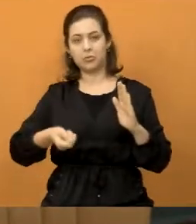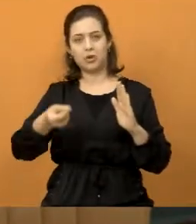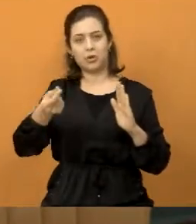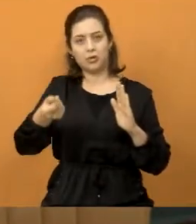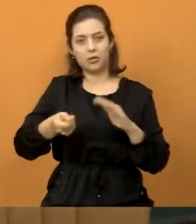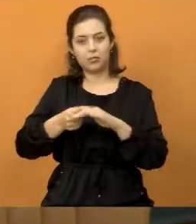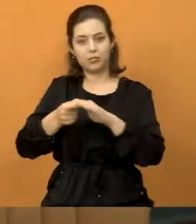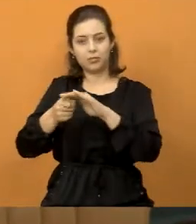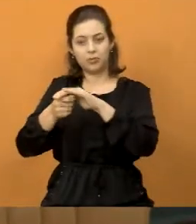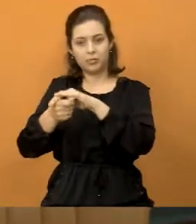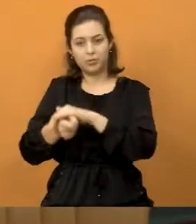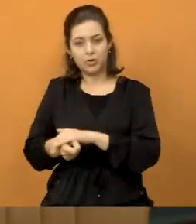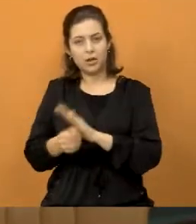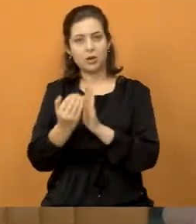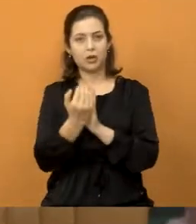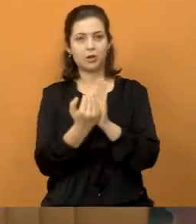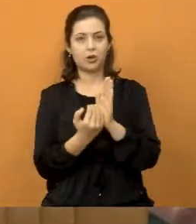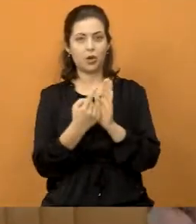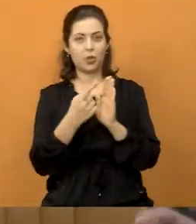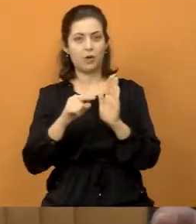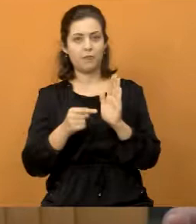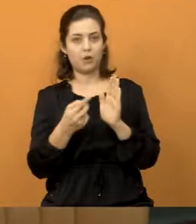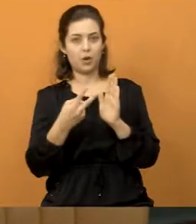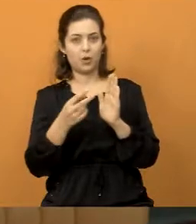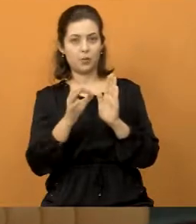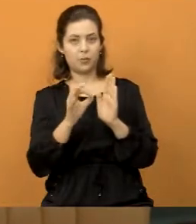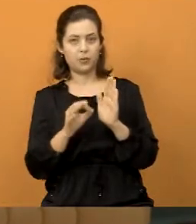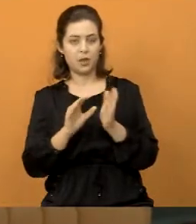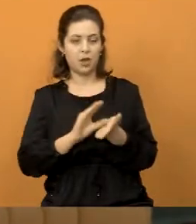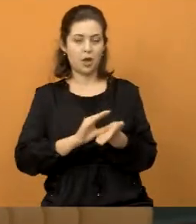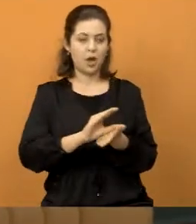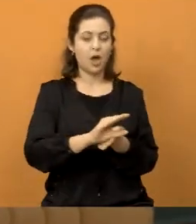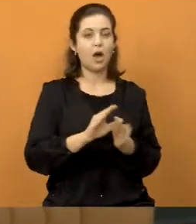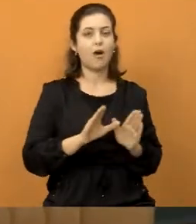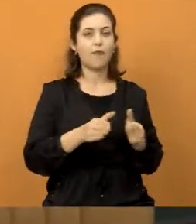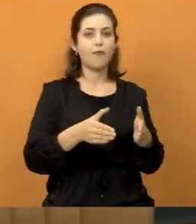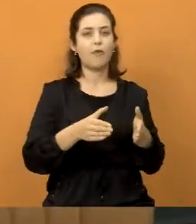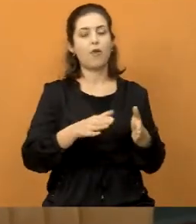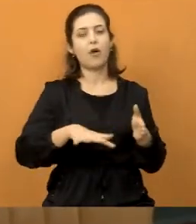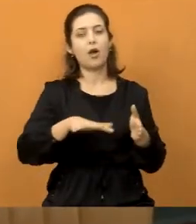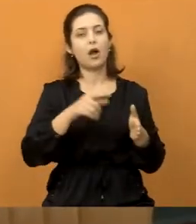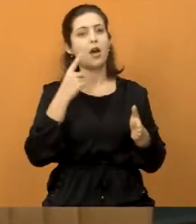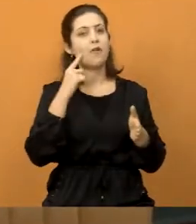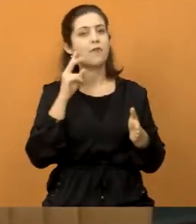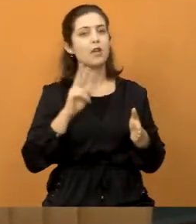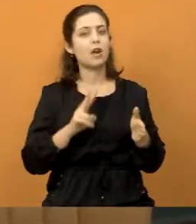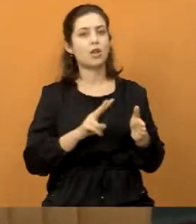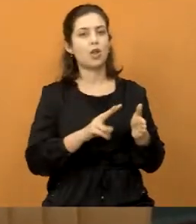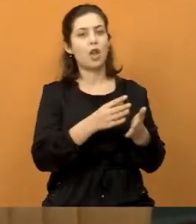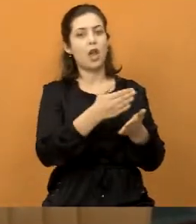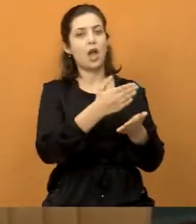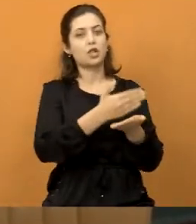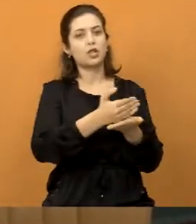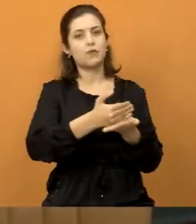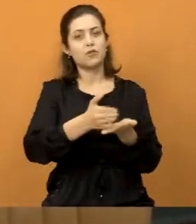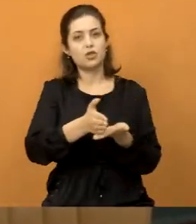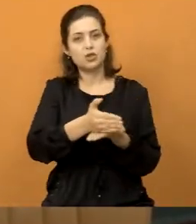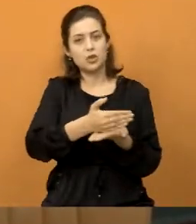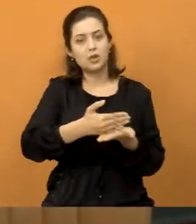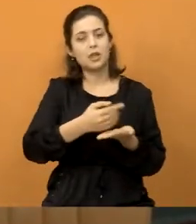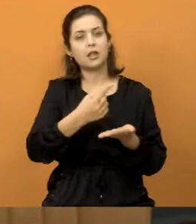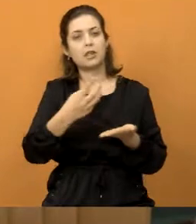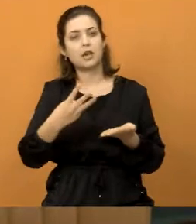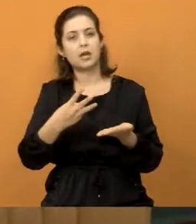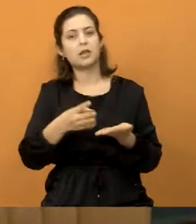você subtrair 1,2 por cento que é rateado entre os 13 vereadores da casa para que possam